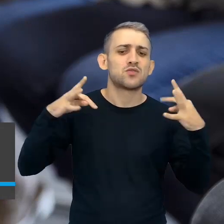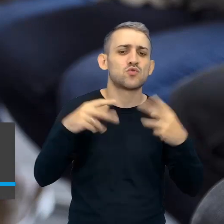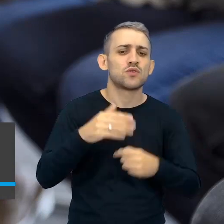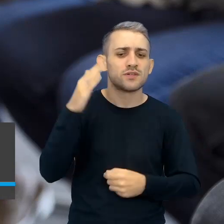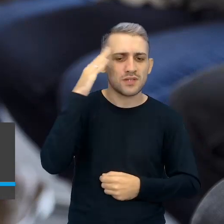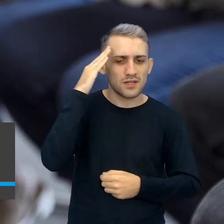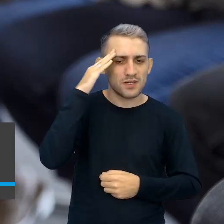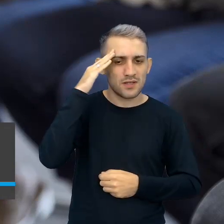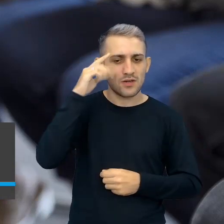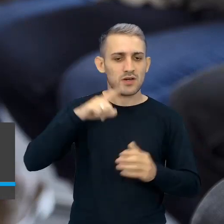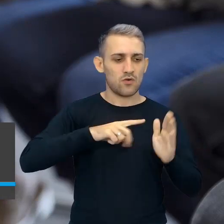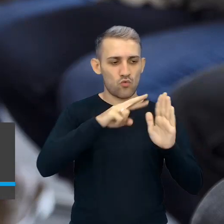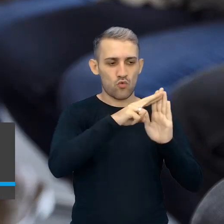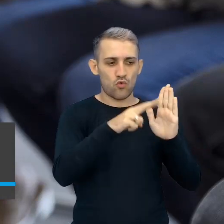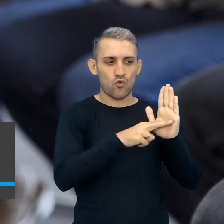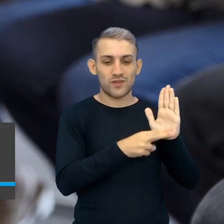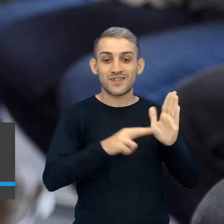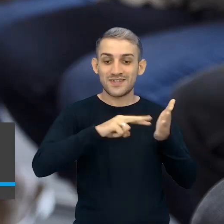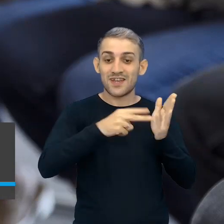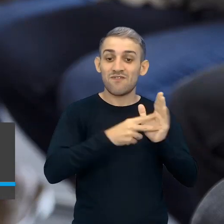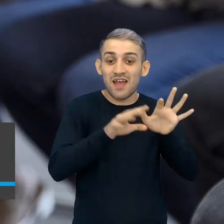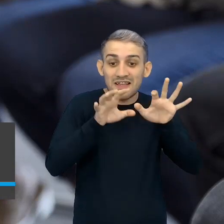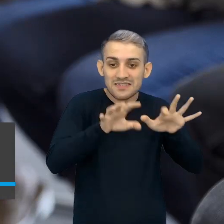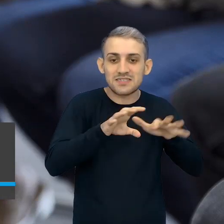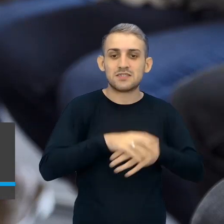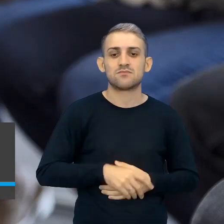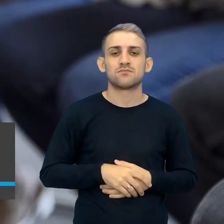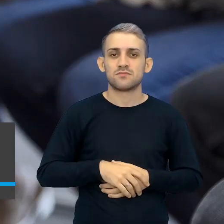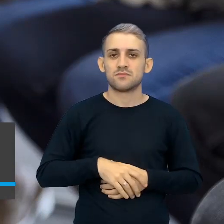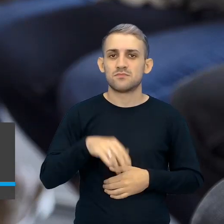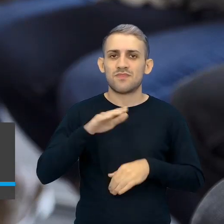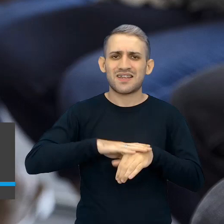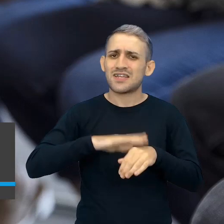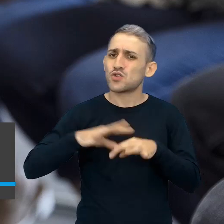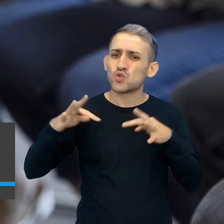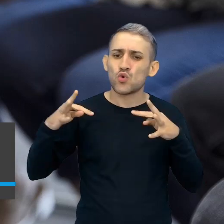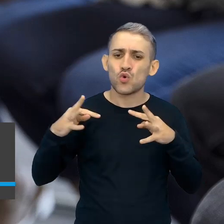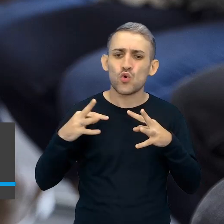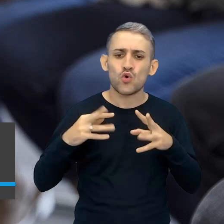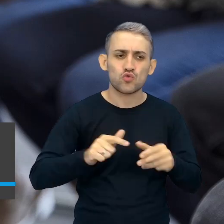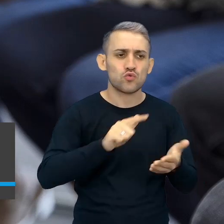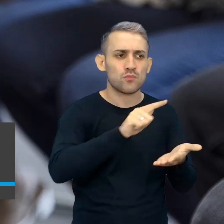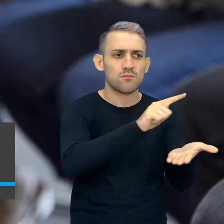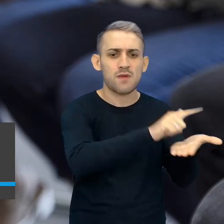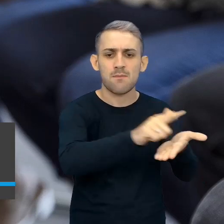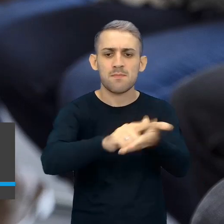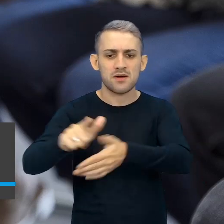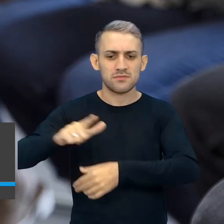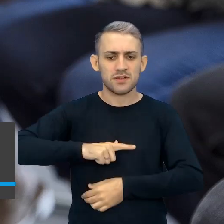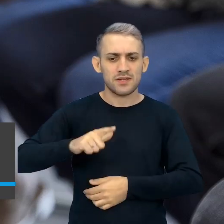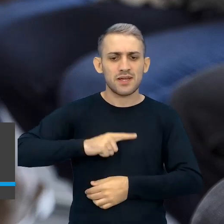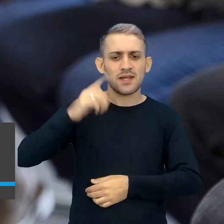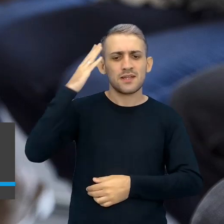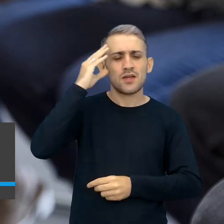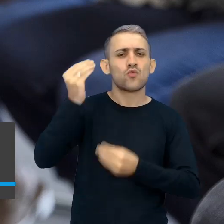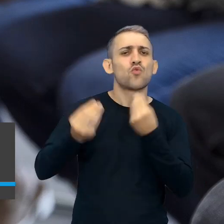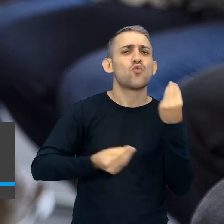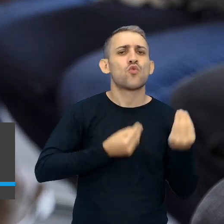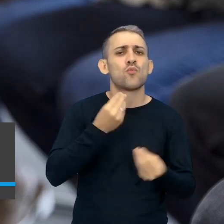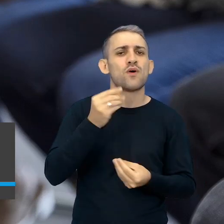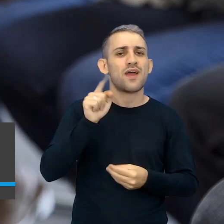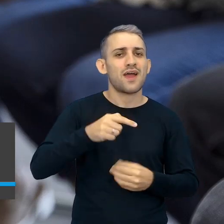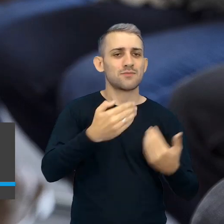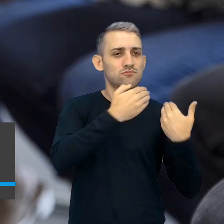né? Então, o roteiro ele tem esse papel, né? Isso de fazer com que todos Sim. tendo o roteiro em mãos, saber como vai funcionar cada um a sua